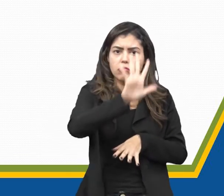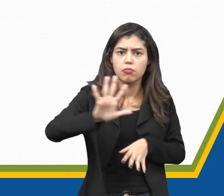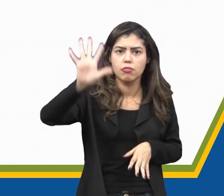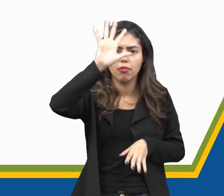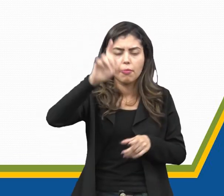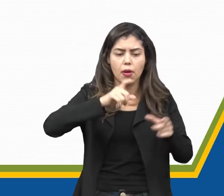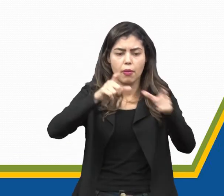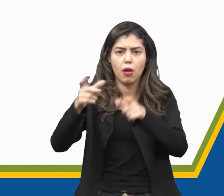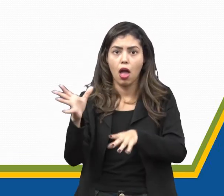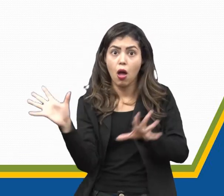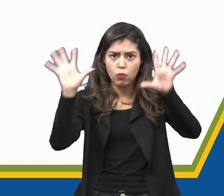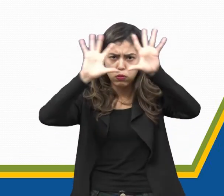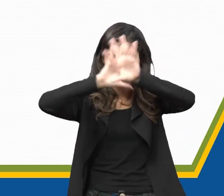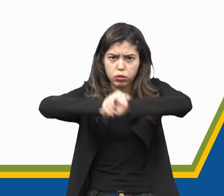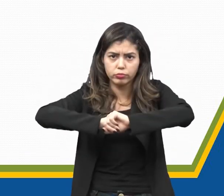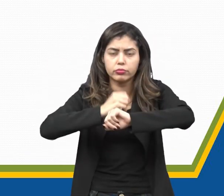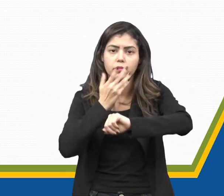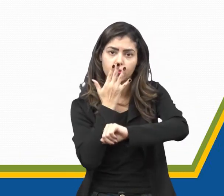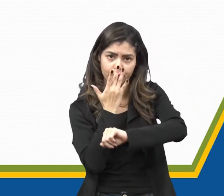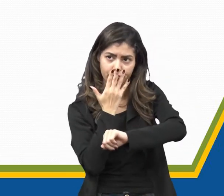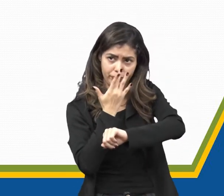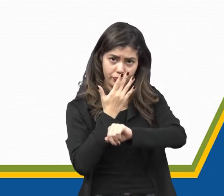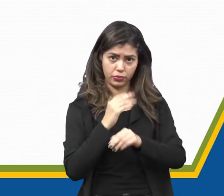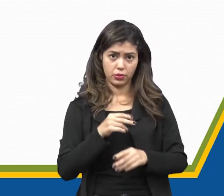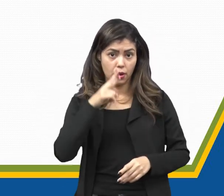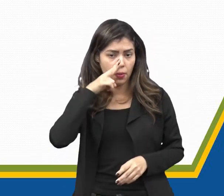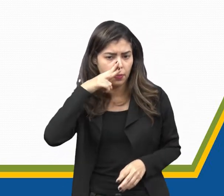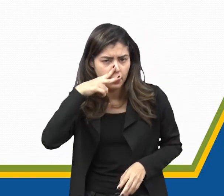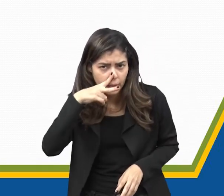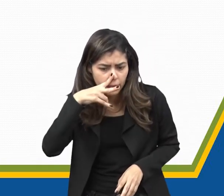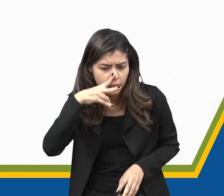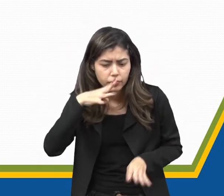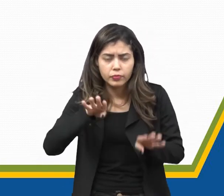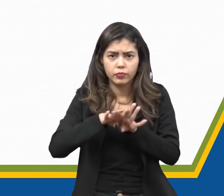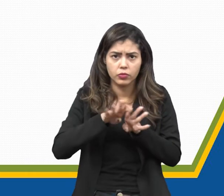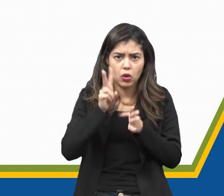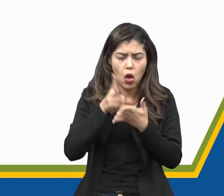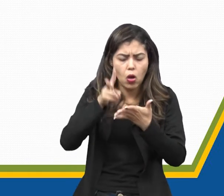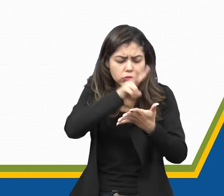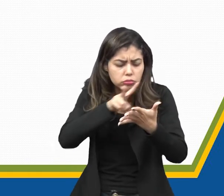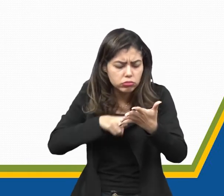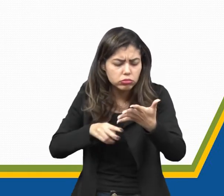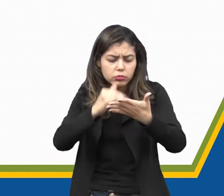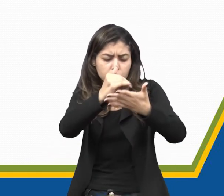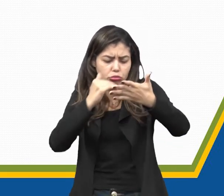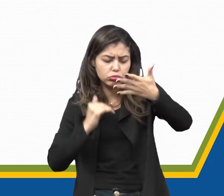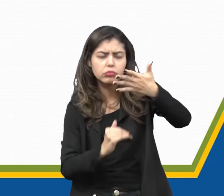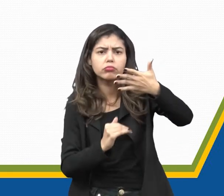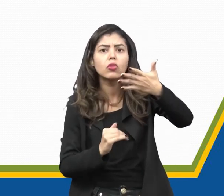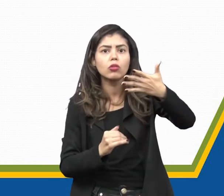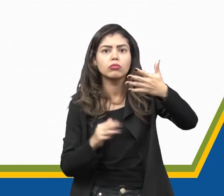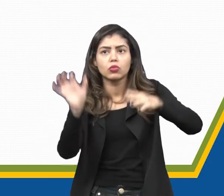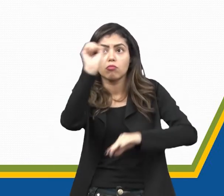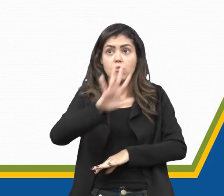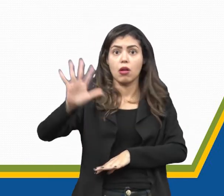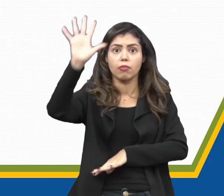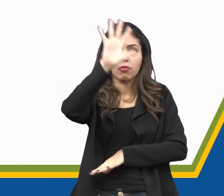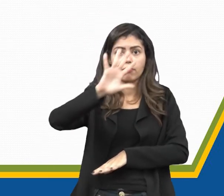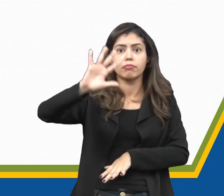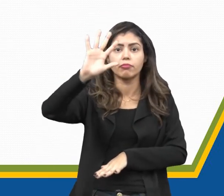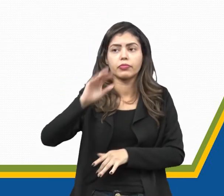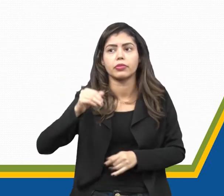da cor escura, tá? Sempre analisem a legenda, tá, do mapa, muitas vezes ela te dá a resposta. Mas fica